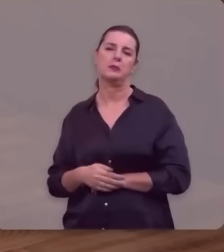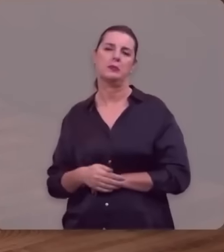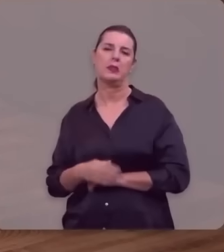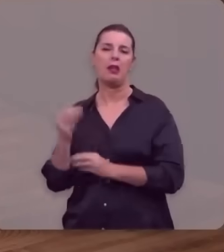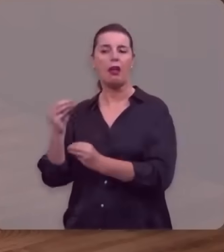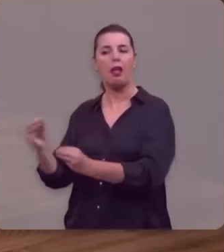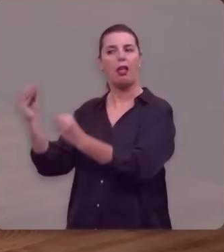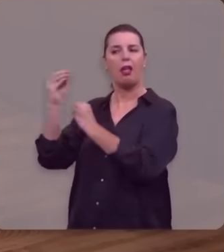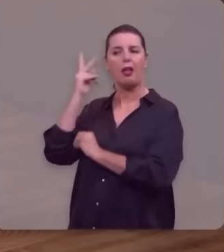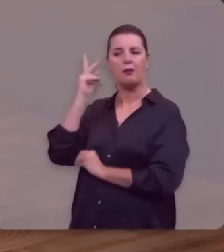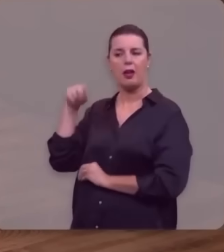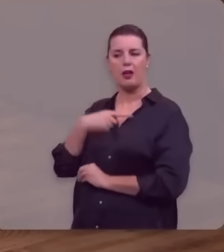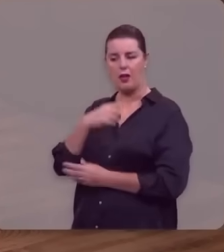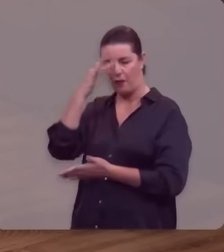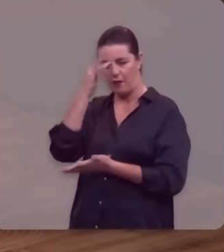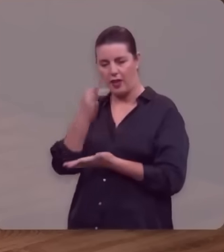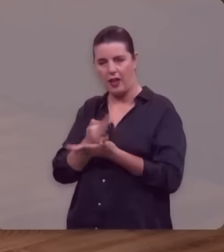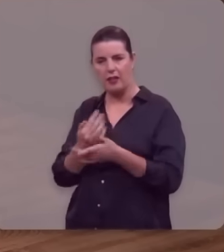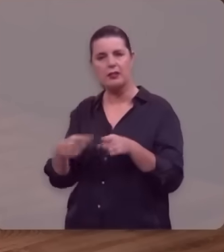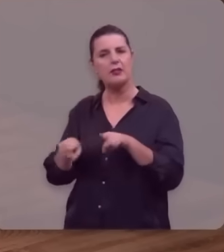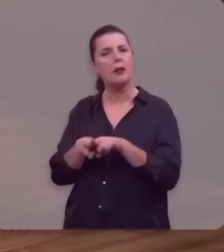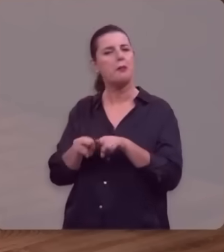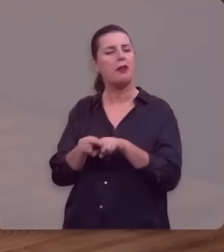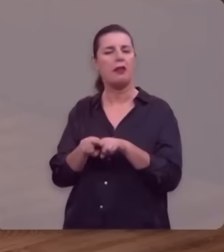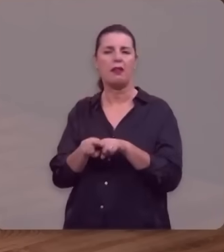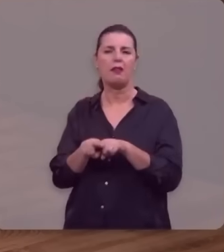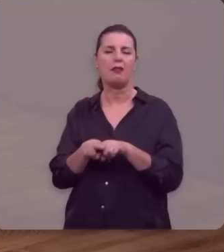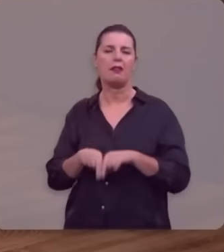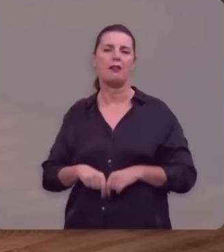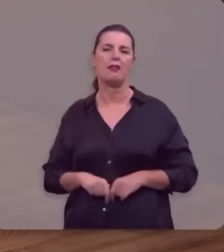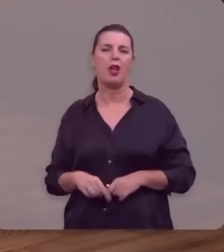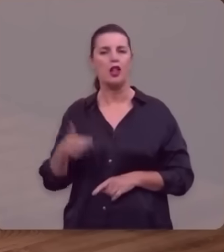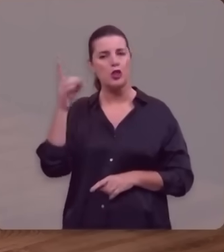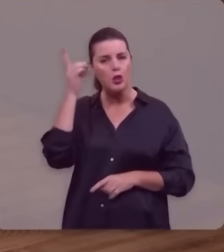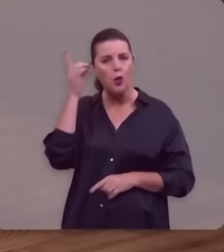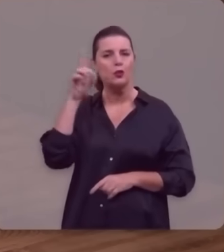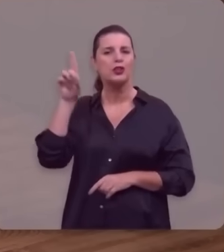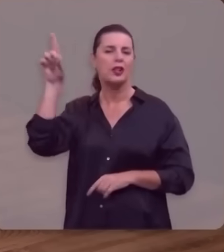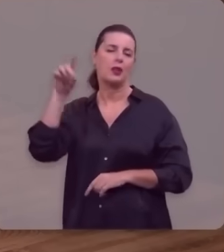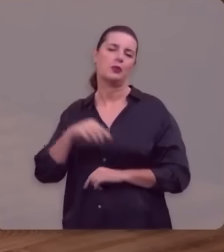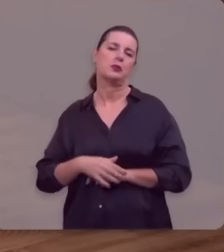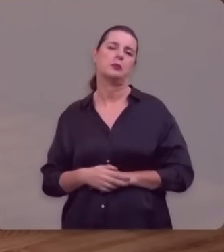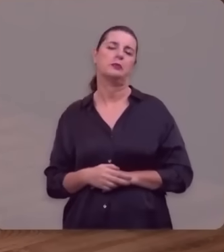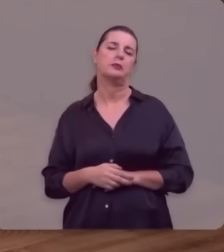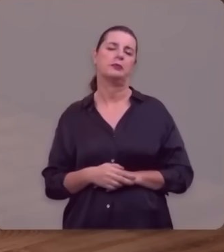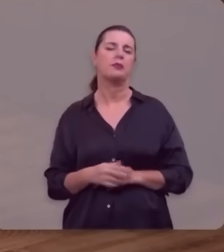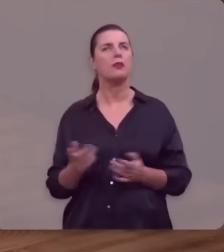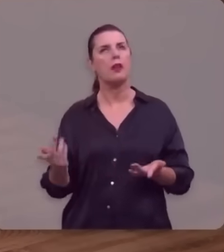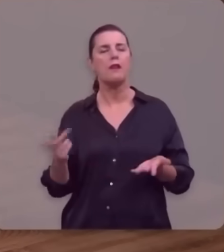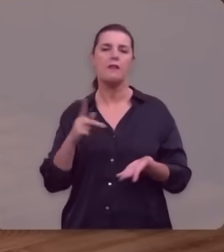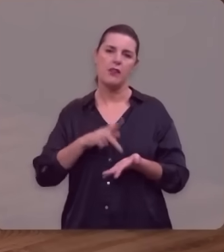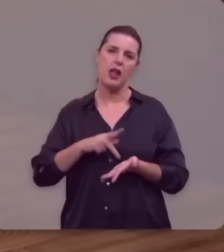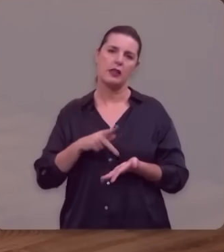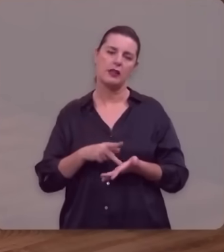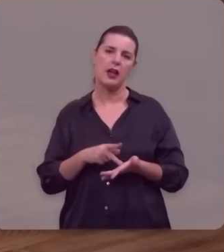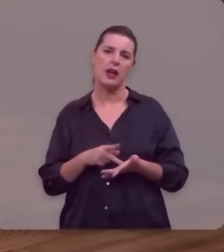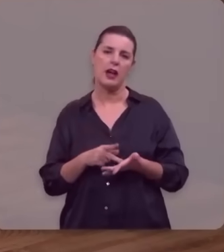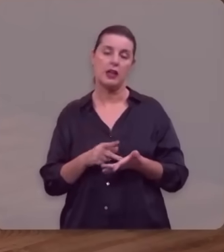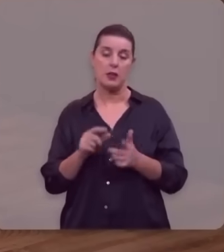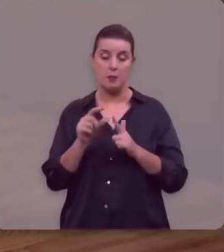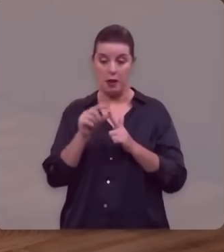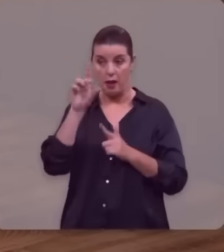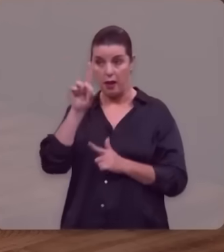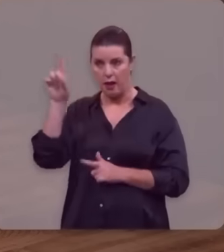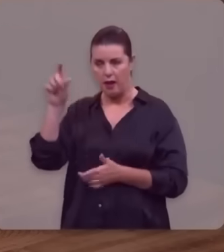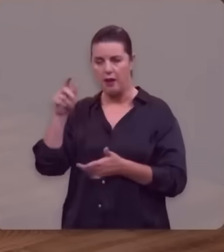também a fé é presente de Deus é dom de Deus na verdade a escritura diz